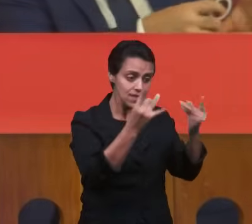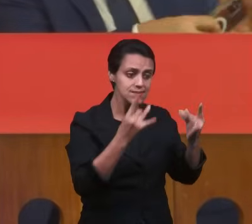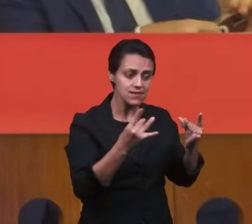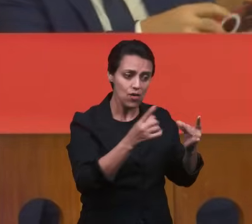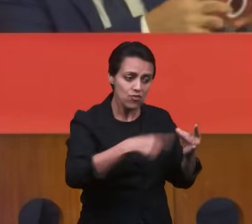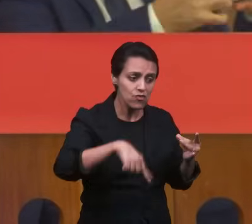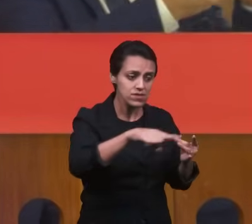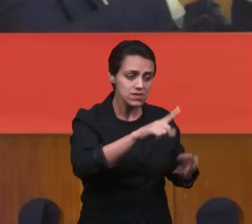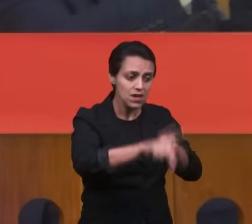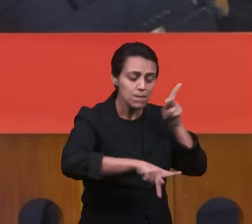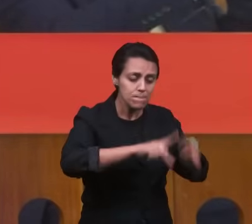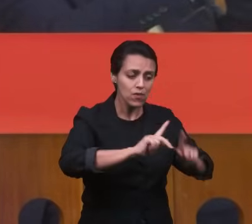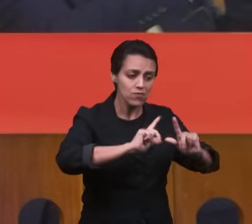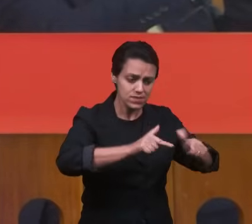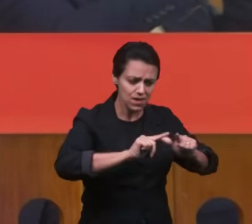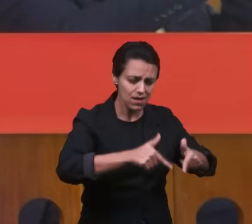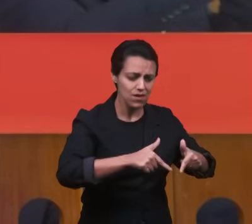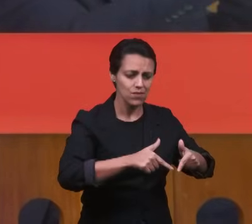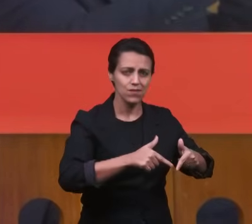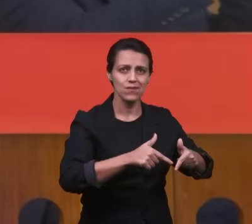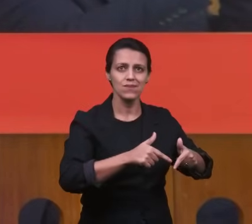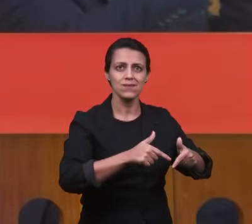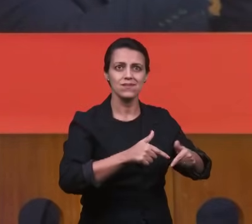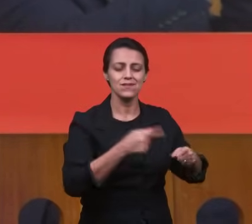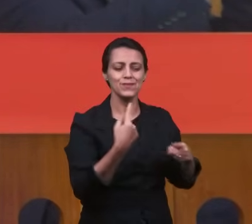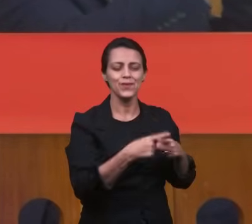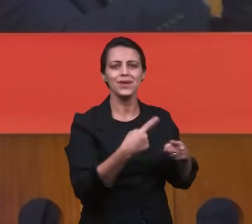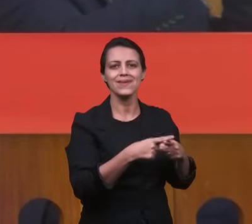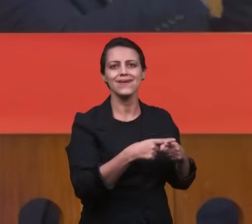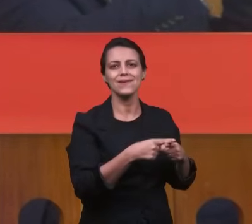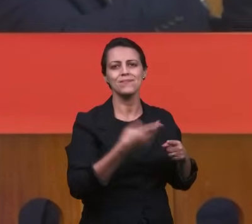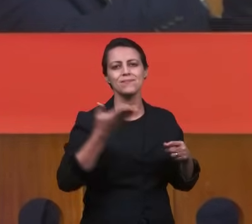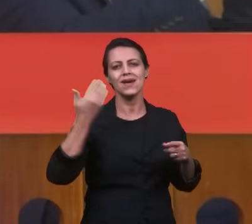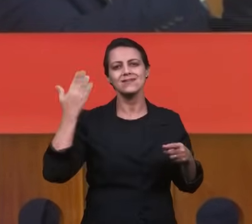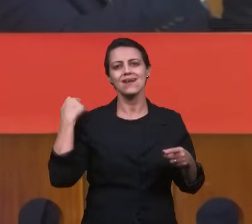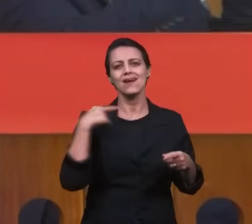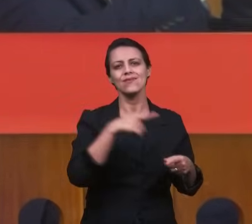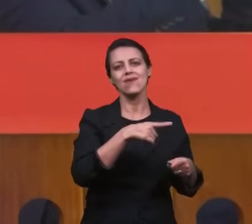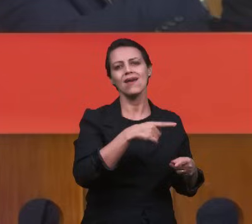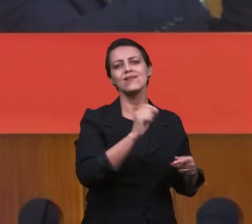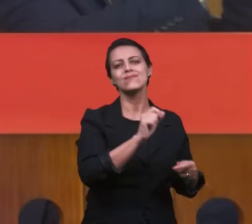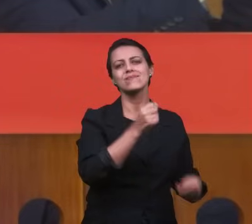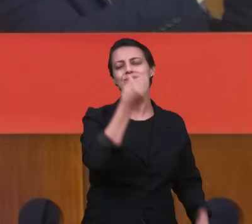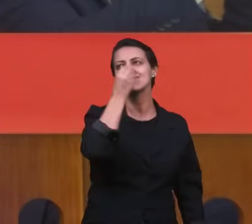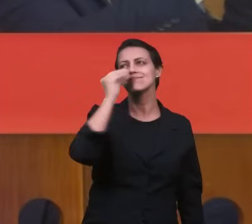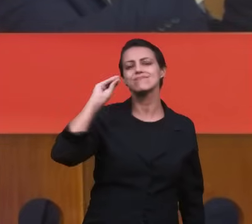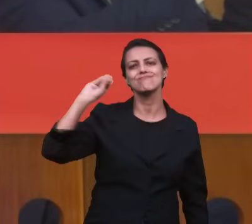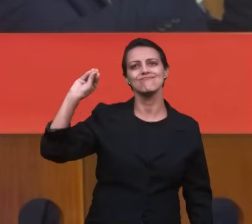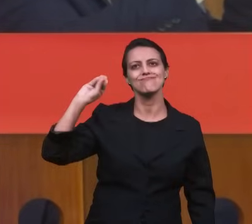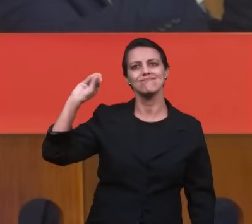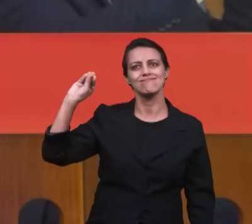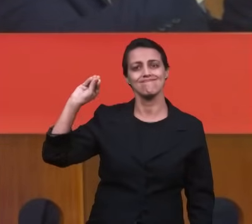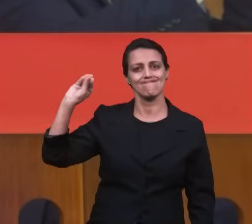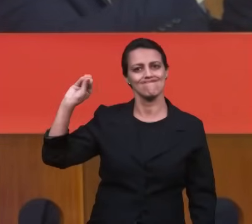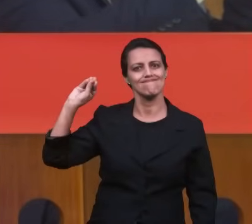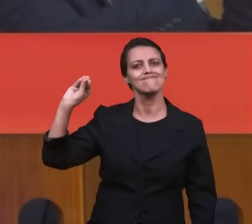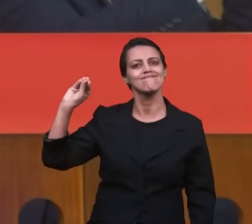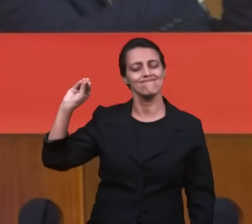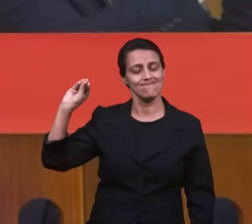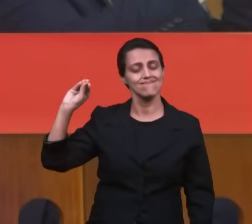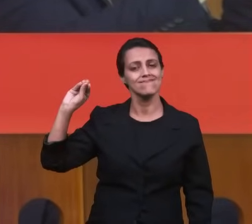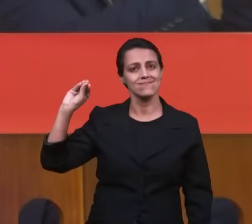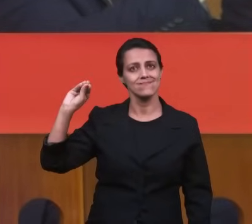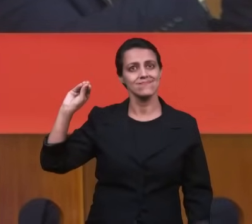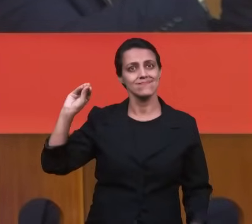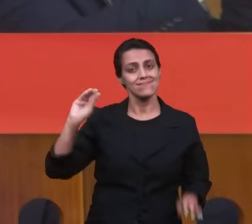porque Israel não quis dar ouvidos à voz do Senhor. Mas o problema,